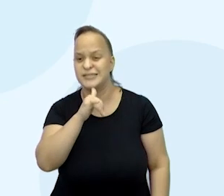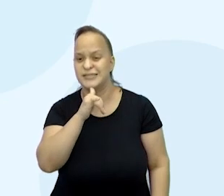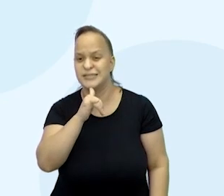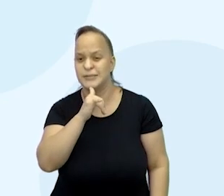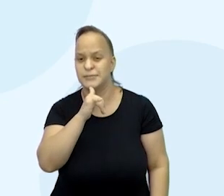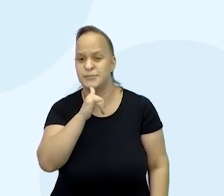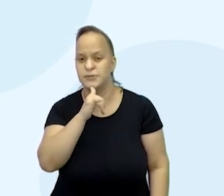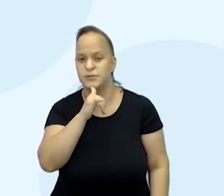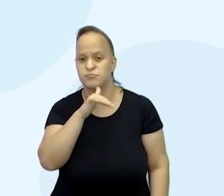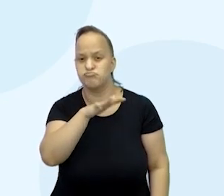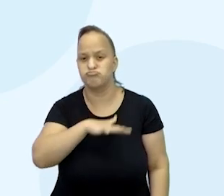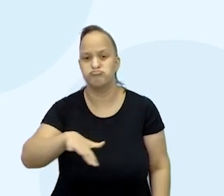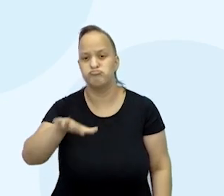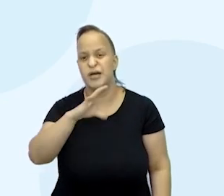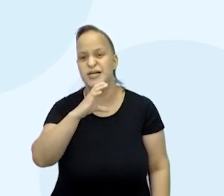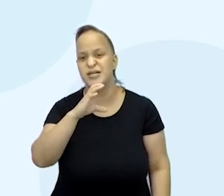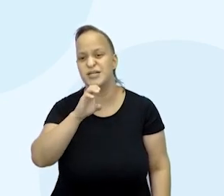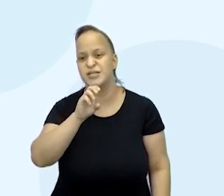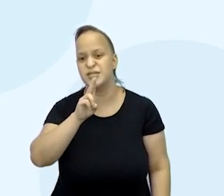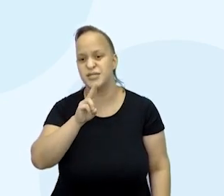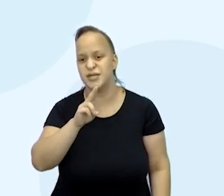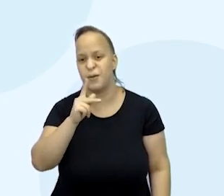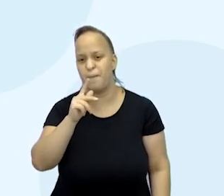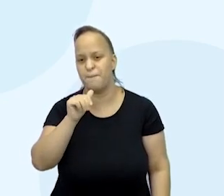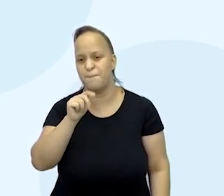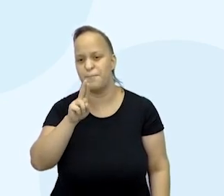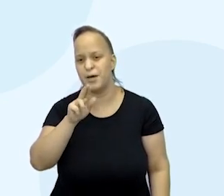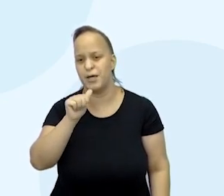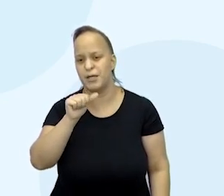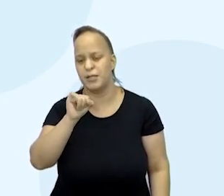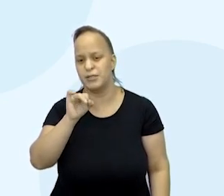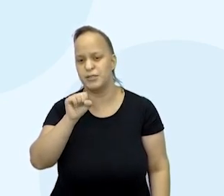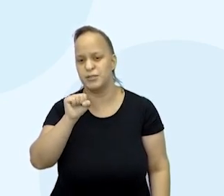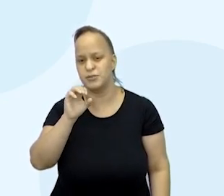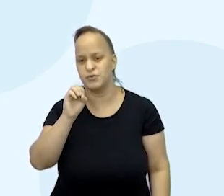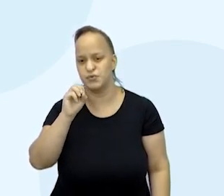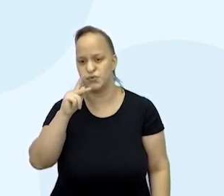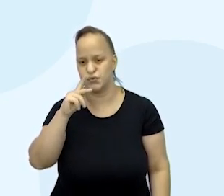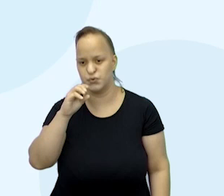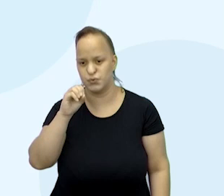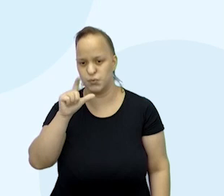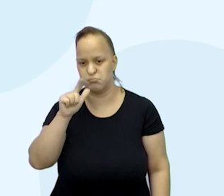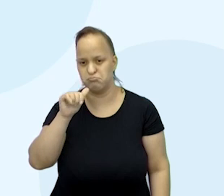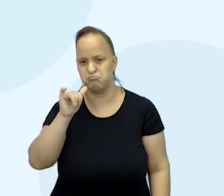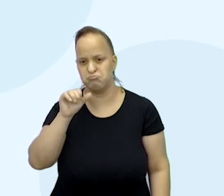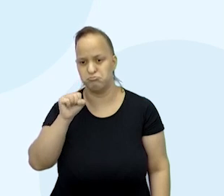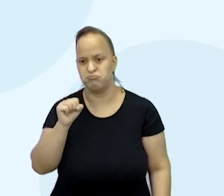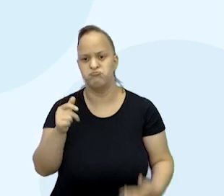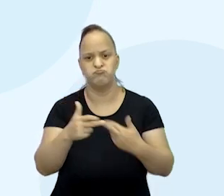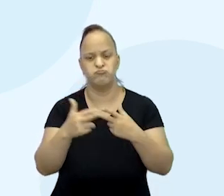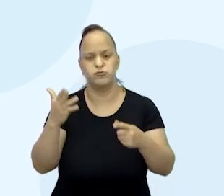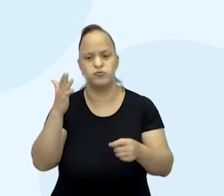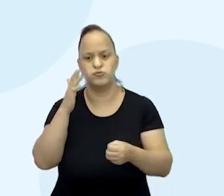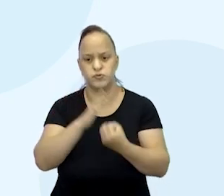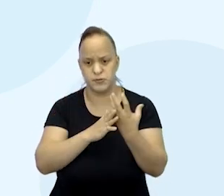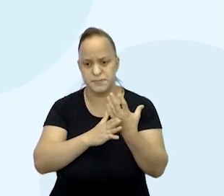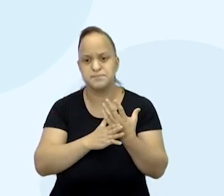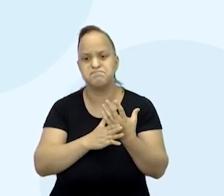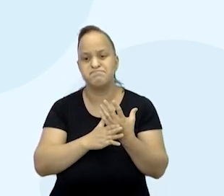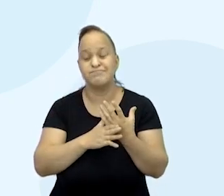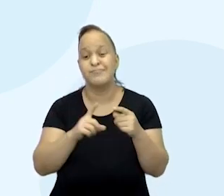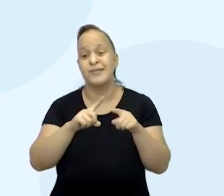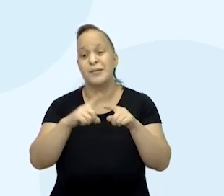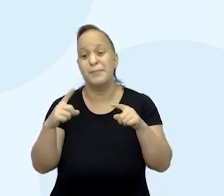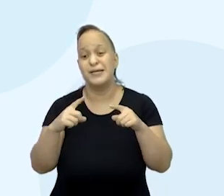do CEL de Paraisópolis, as escolas, né, da região têm grandes diferenças na qualidade de ensino ao